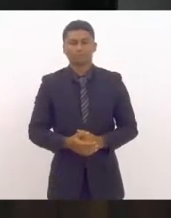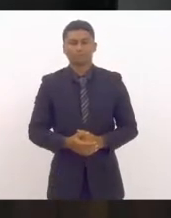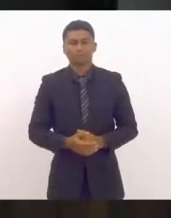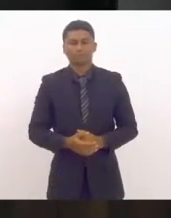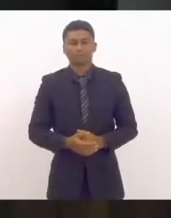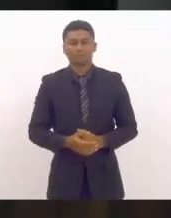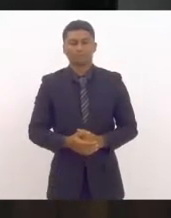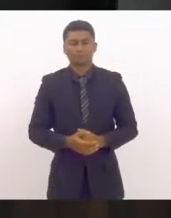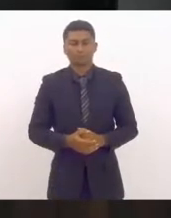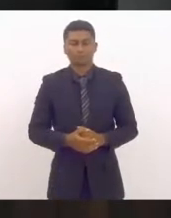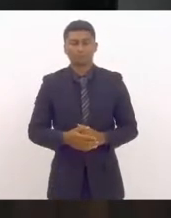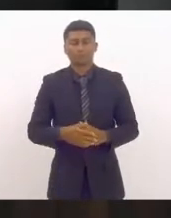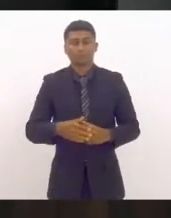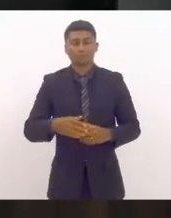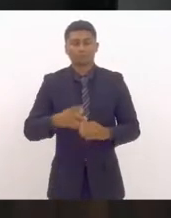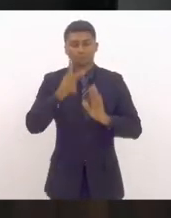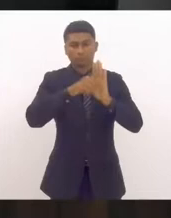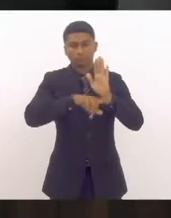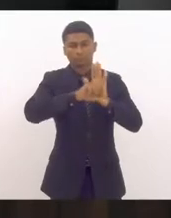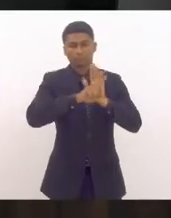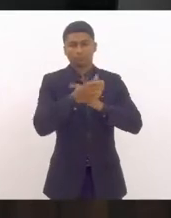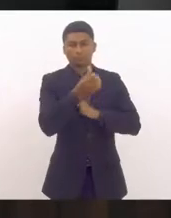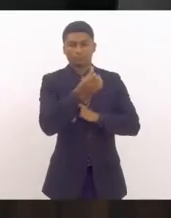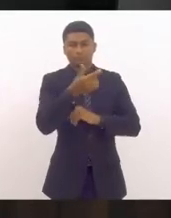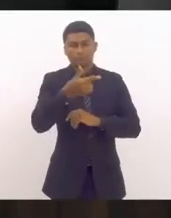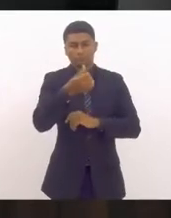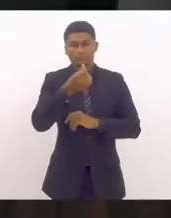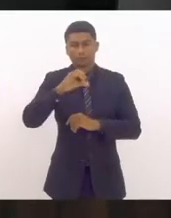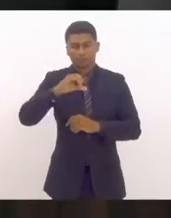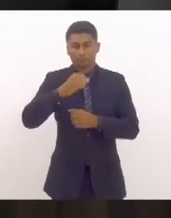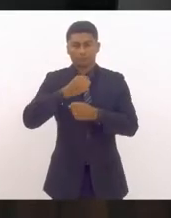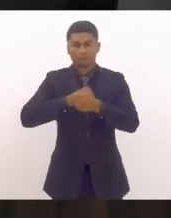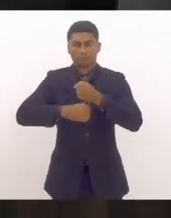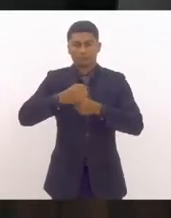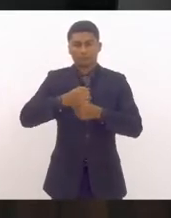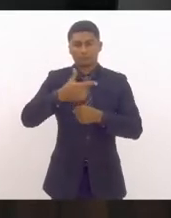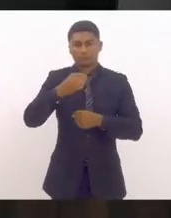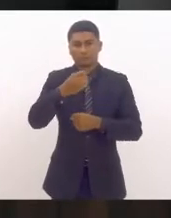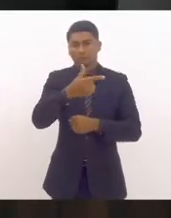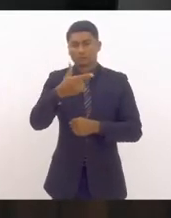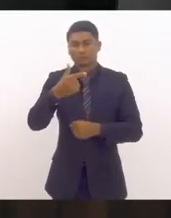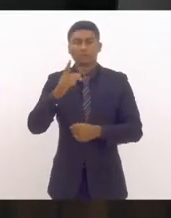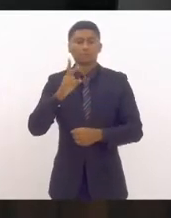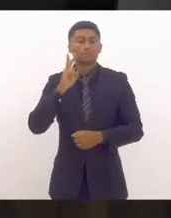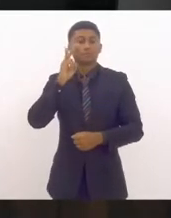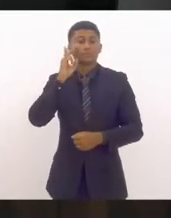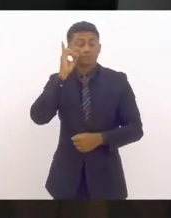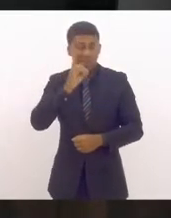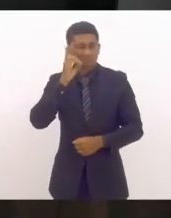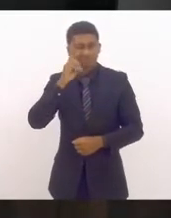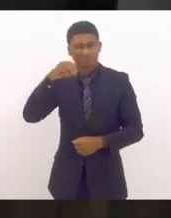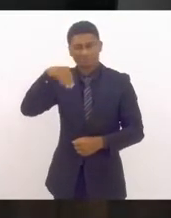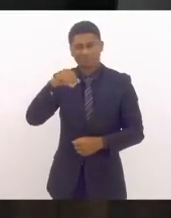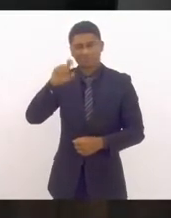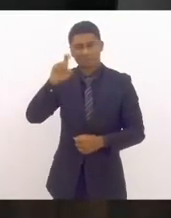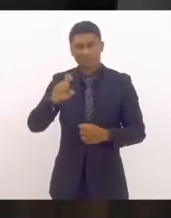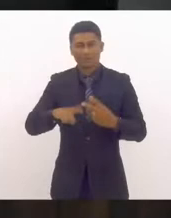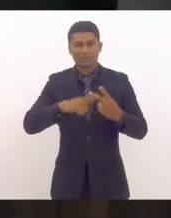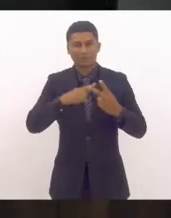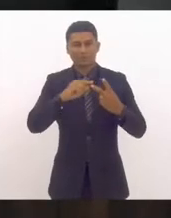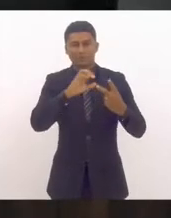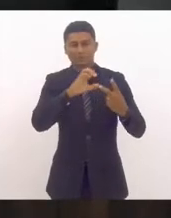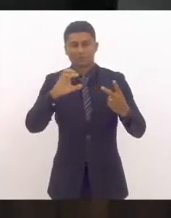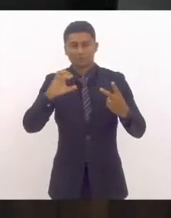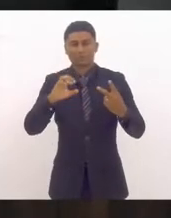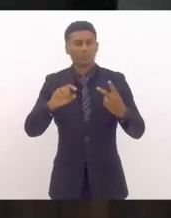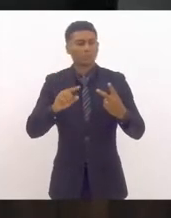em votação, em discussão, único projeto de lei 6269 de 22, de autoria do deputado dos deputados Max Lemos, André Siciliano e Dionísio